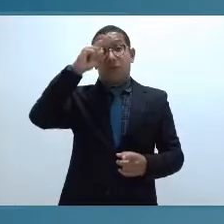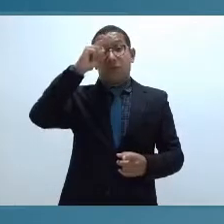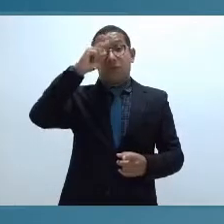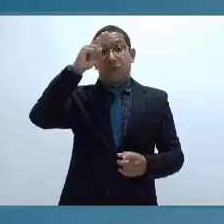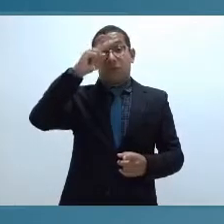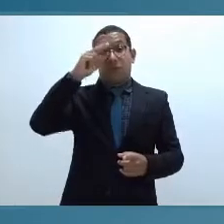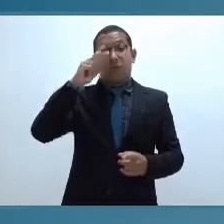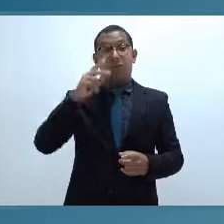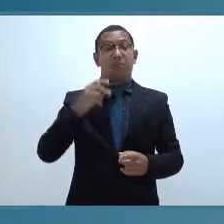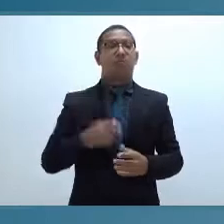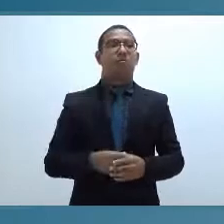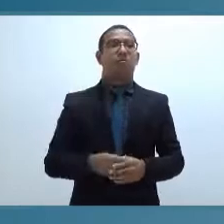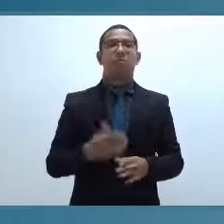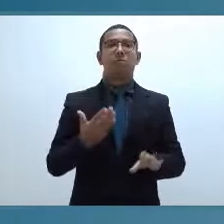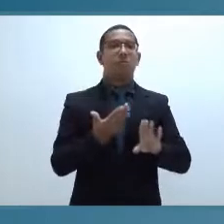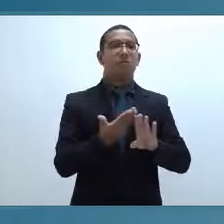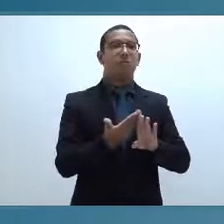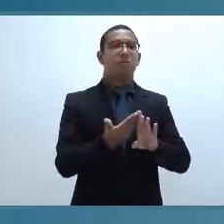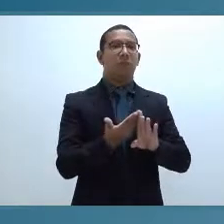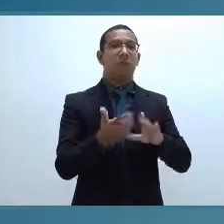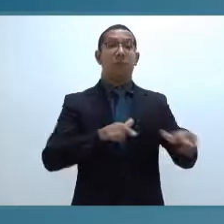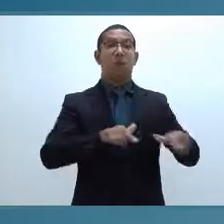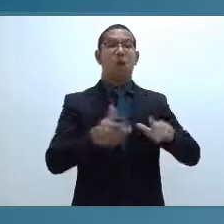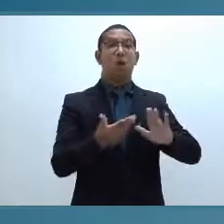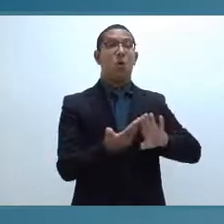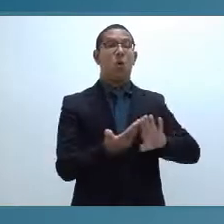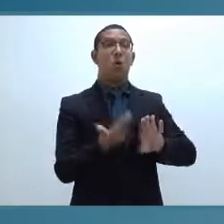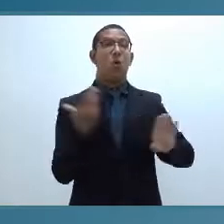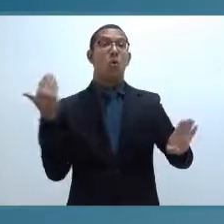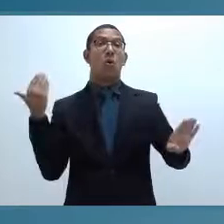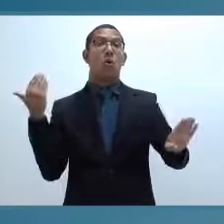afastamento de suas funções judicantes, no período de